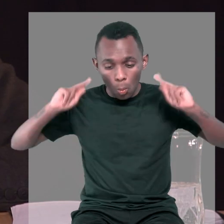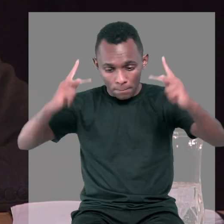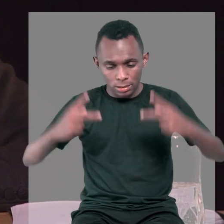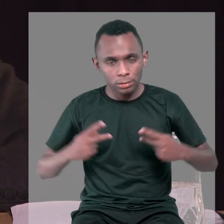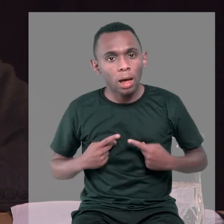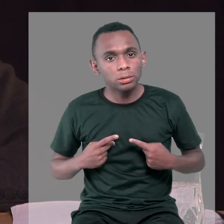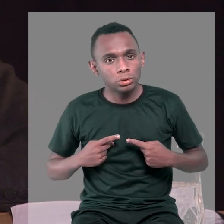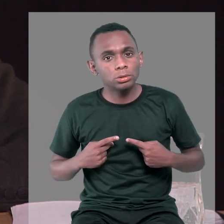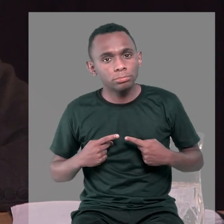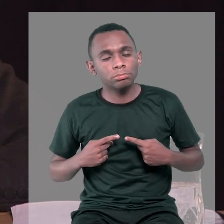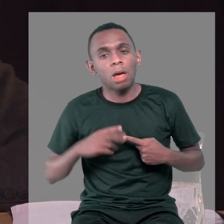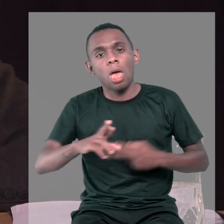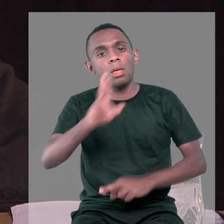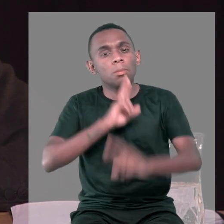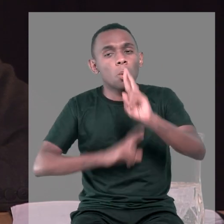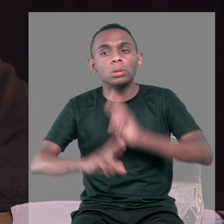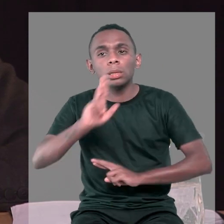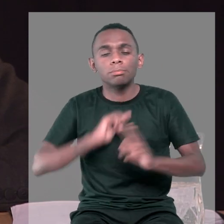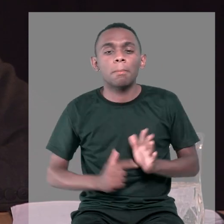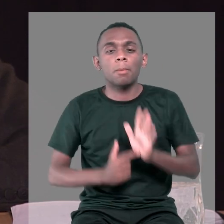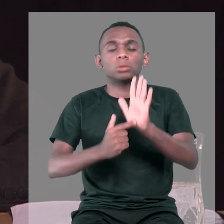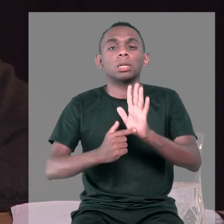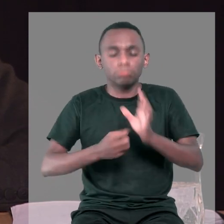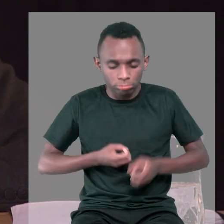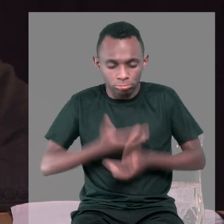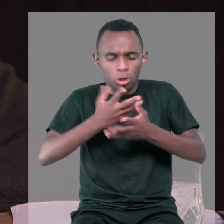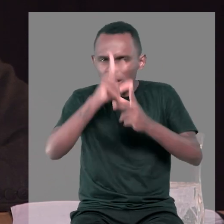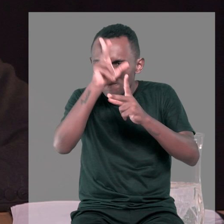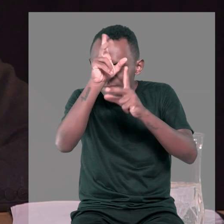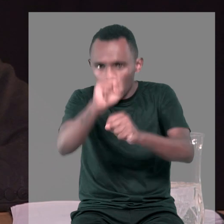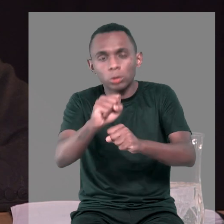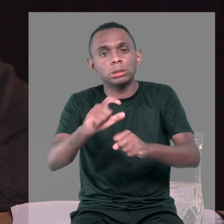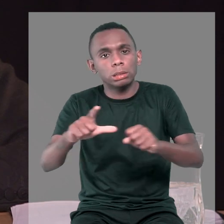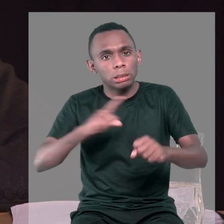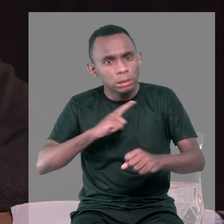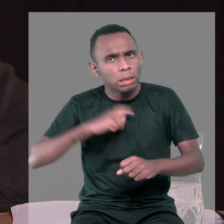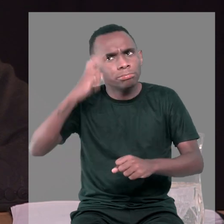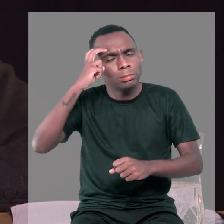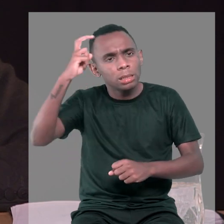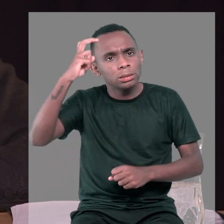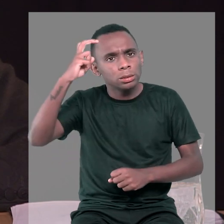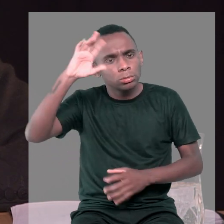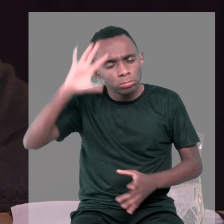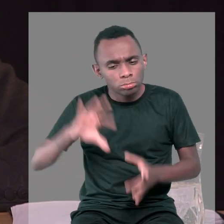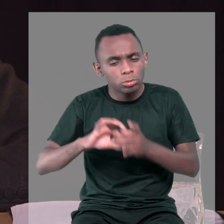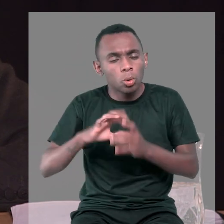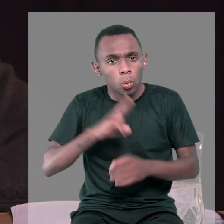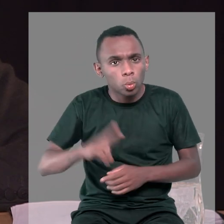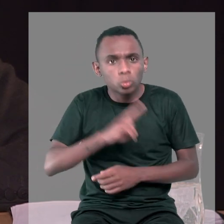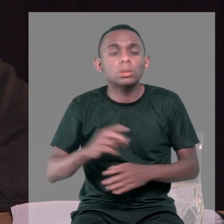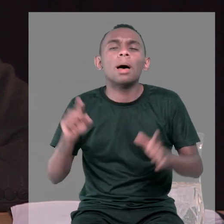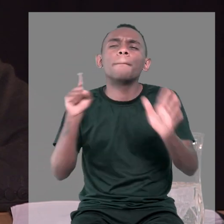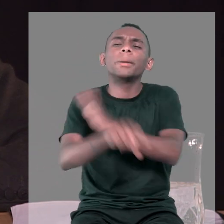deu origem ao racismo? O que é necessário para que o nazismo, o